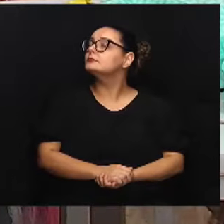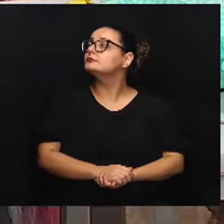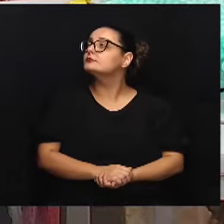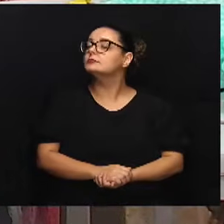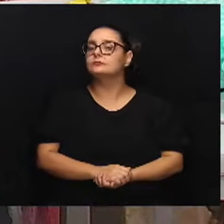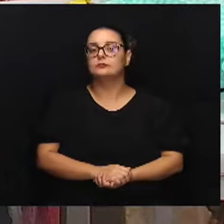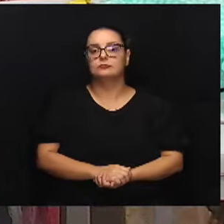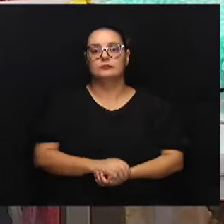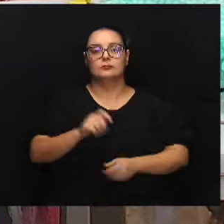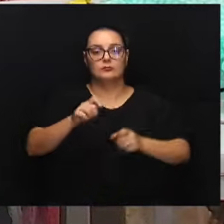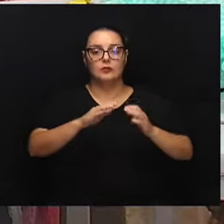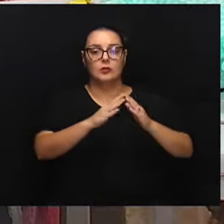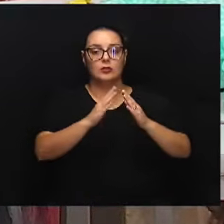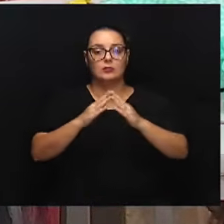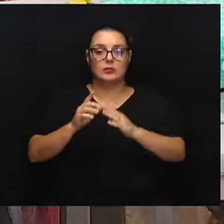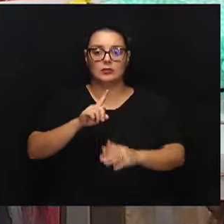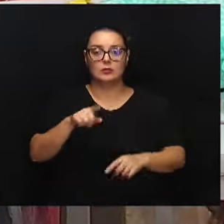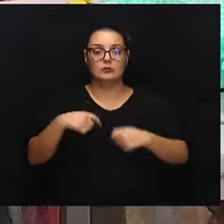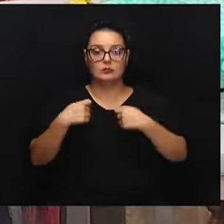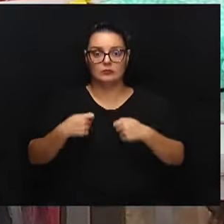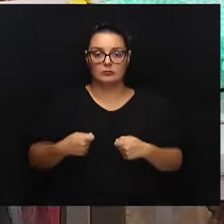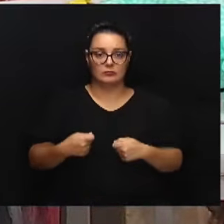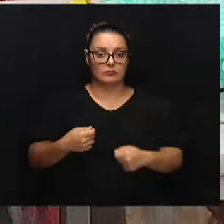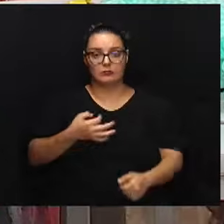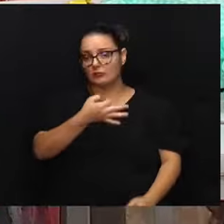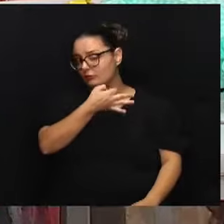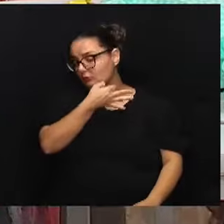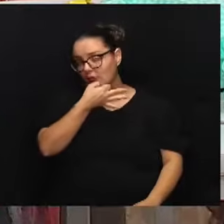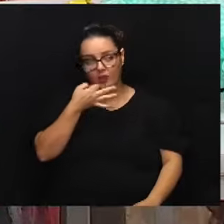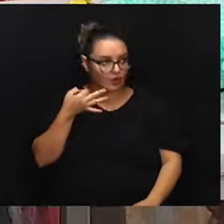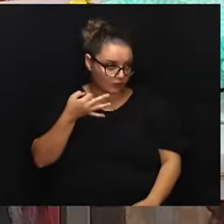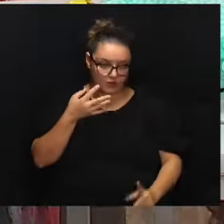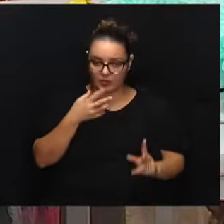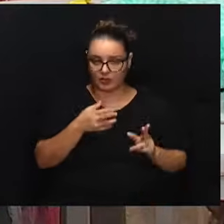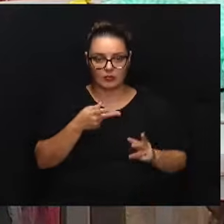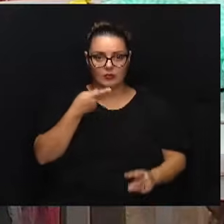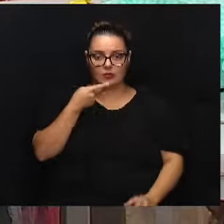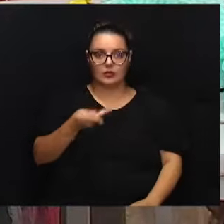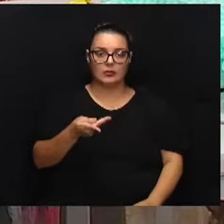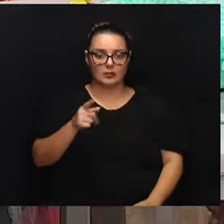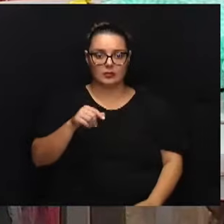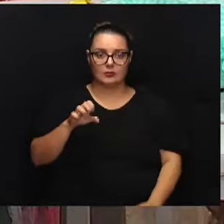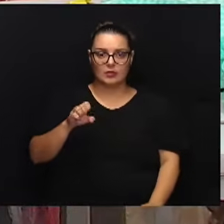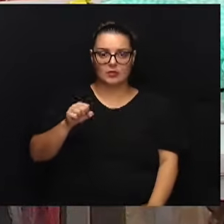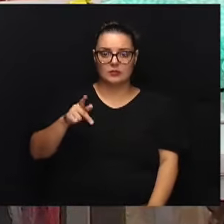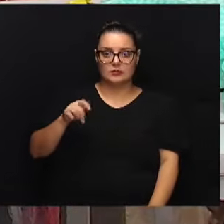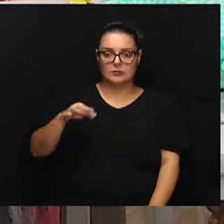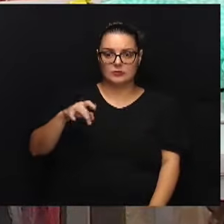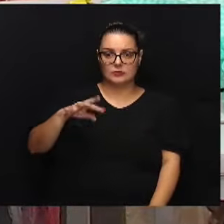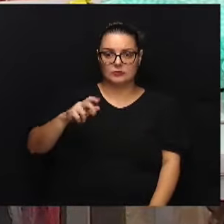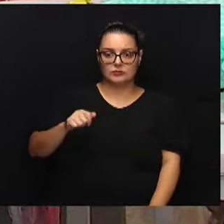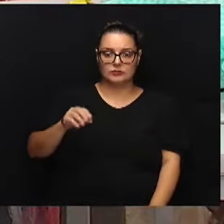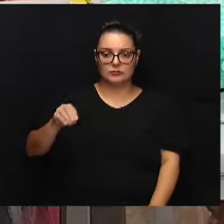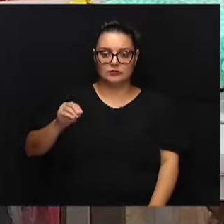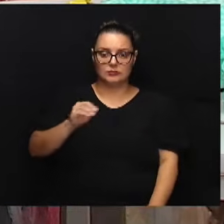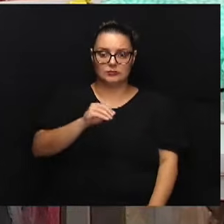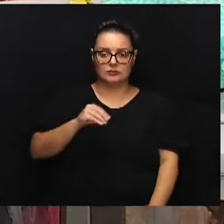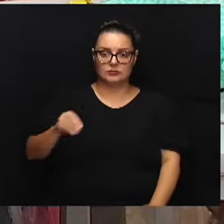Para o pessoal de casa entender, não precisa ser perfeito, como você mesmo disse. É uma esponjinha que ele tá ali, ó,